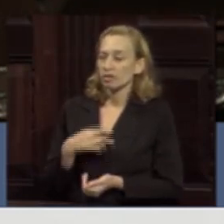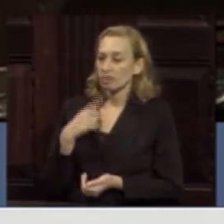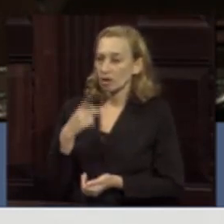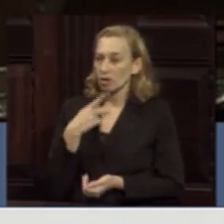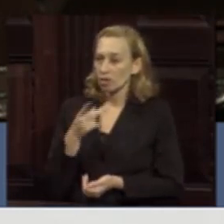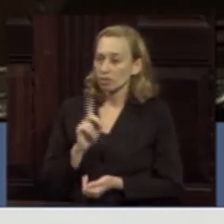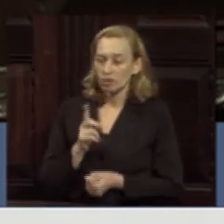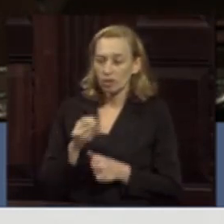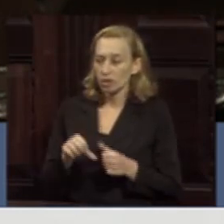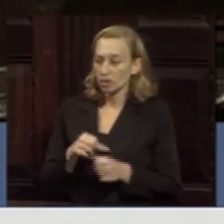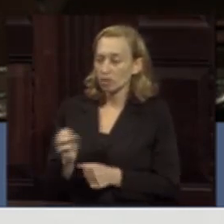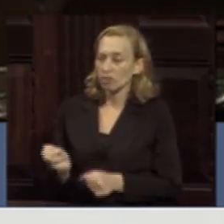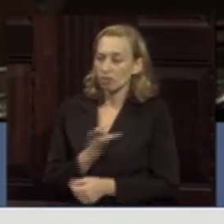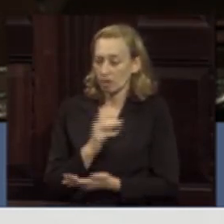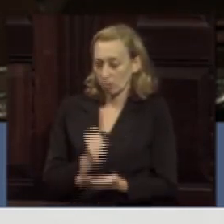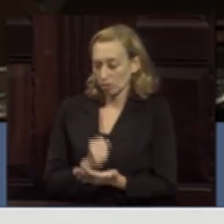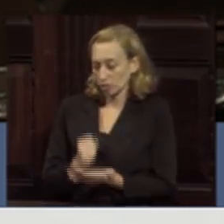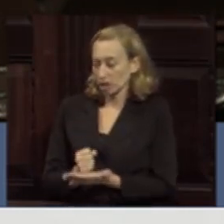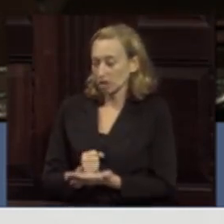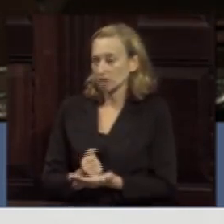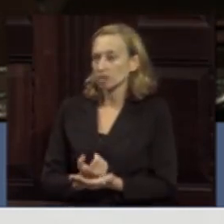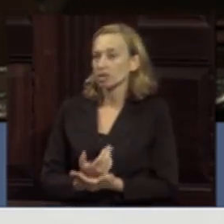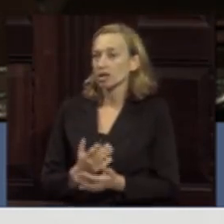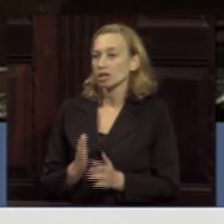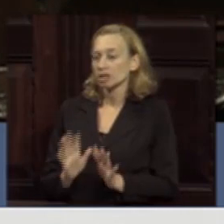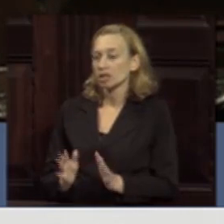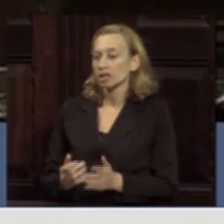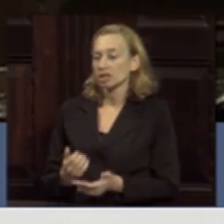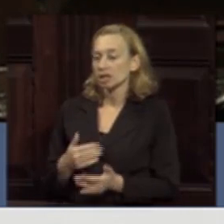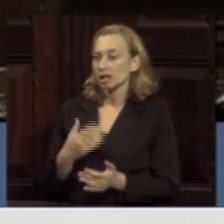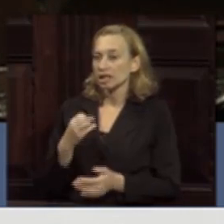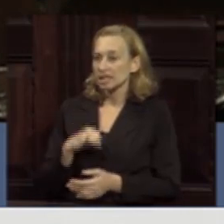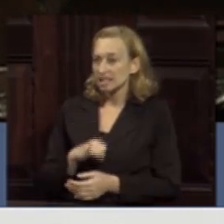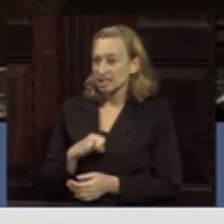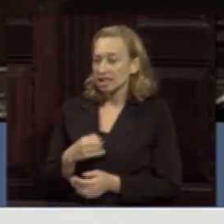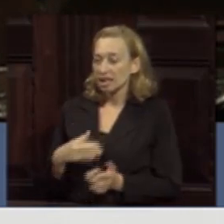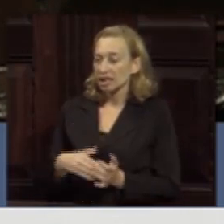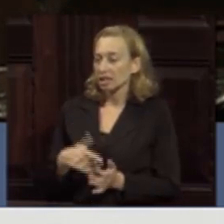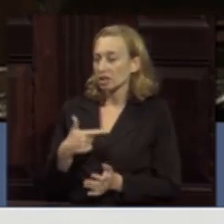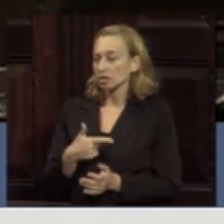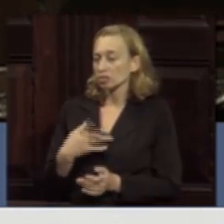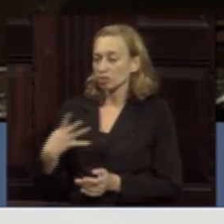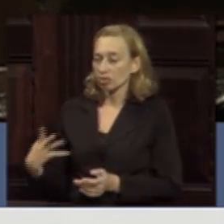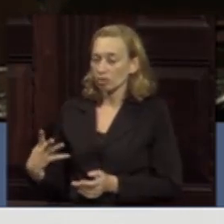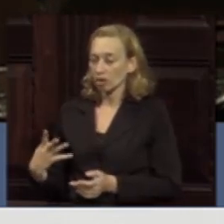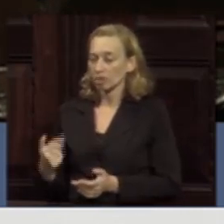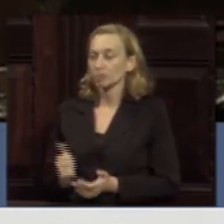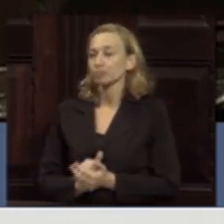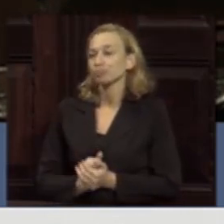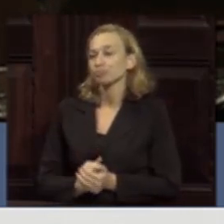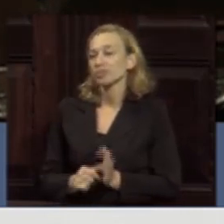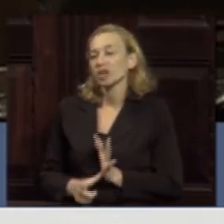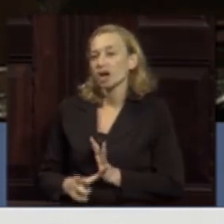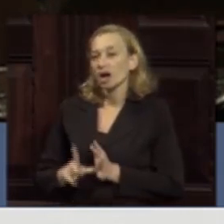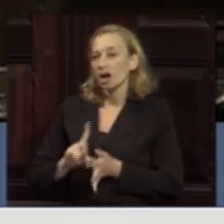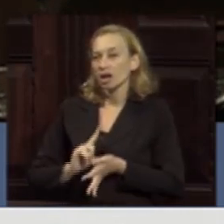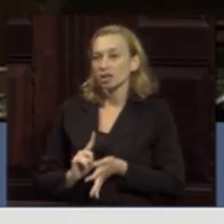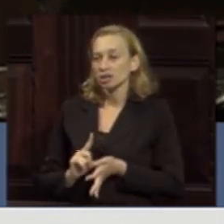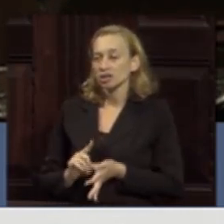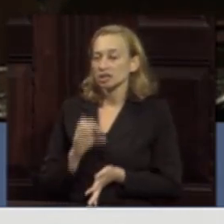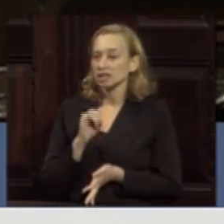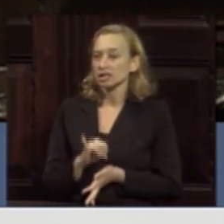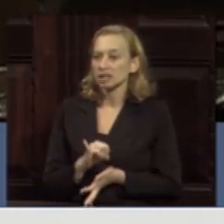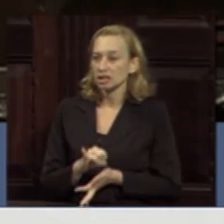técnica, a não ser que a Getransp pague. Estou falando isso aqui com antecedência, antes que ocorra, porque se essa questão